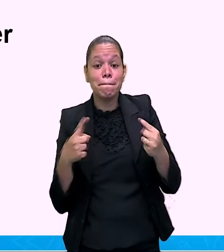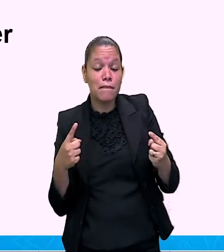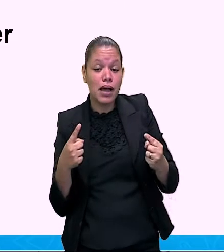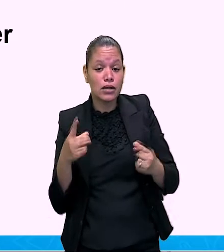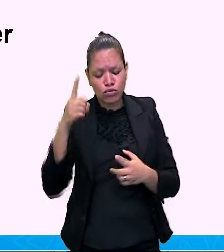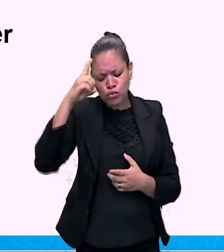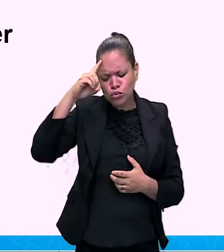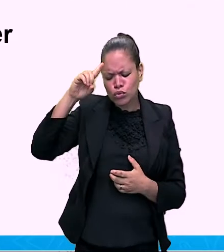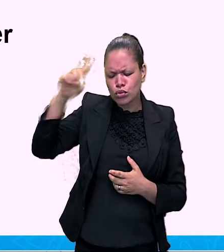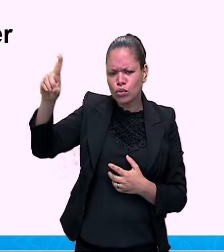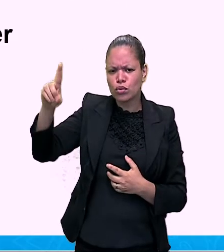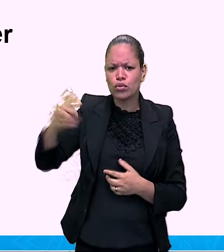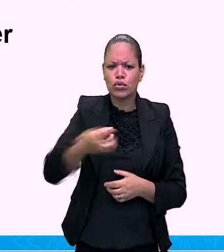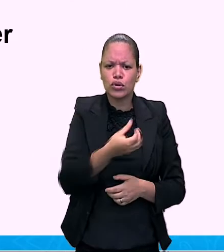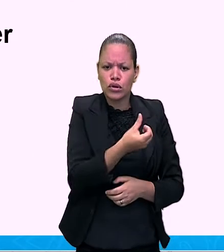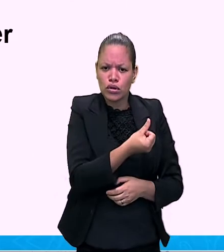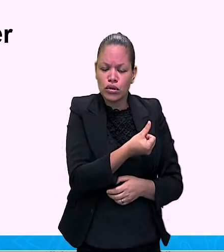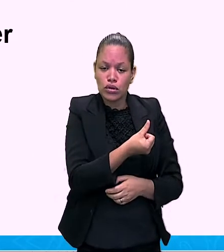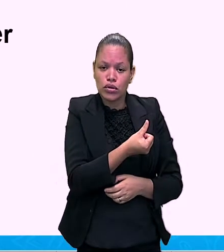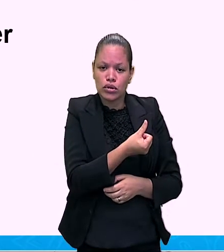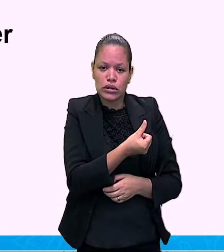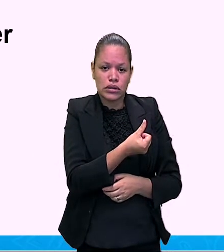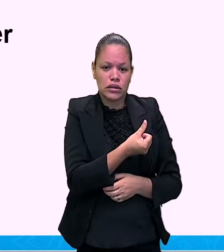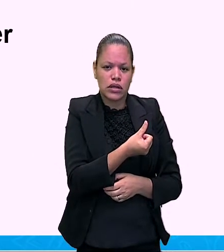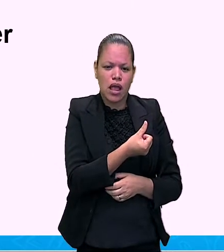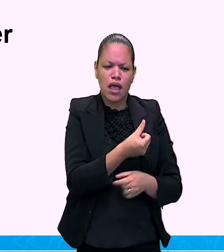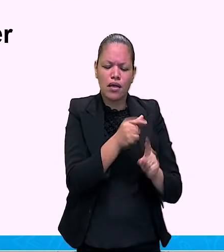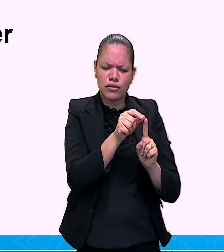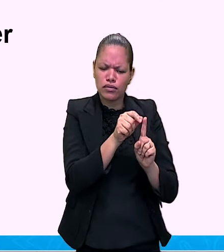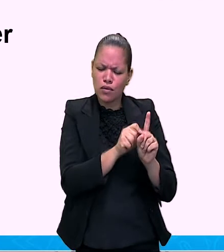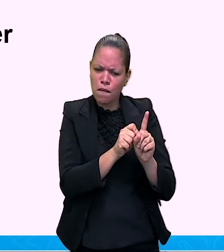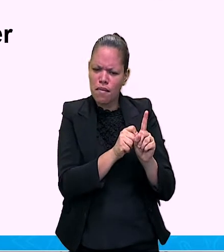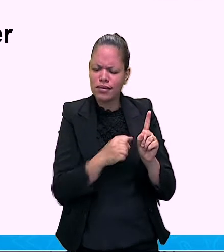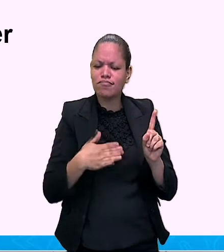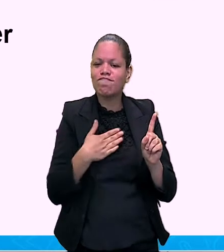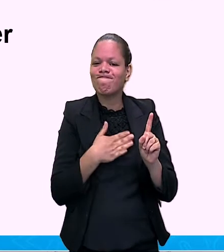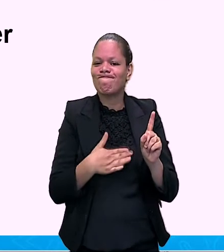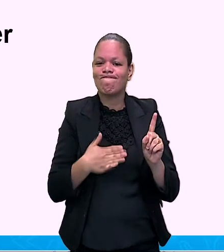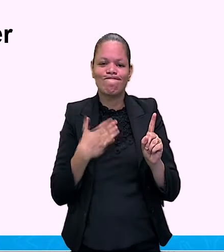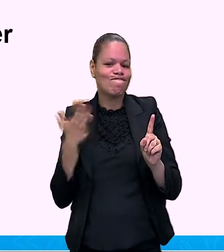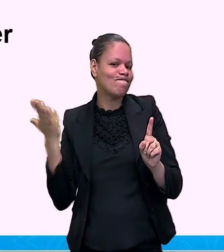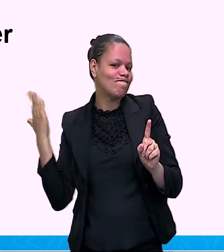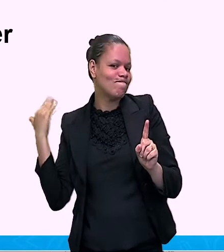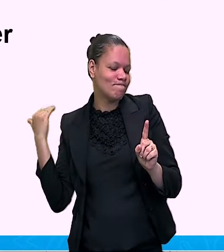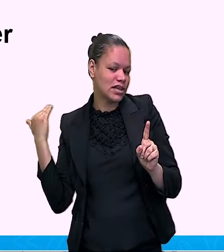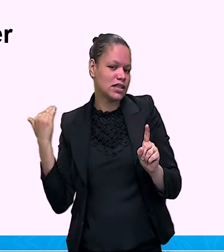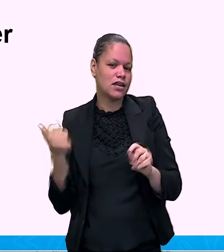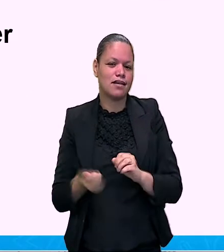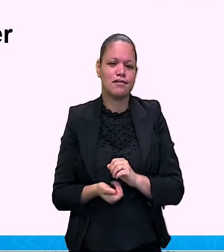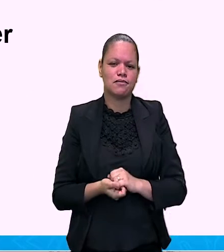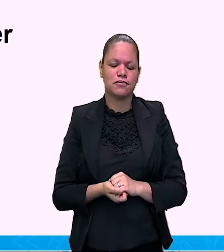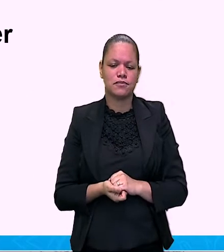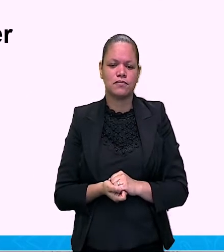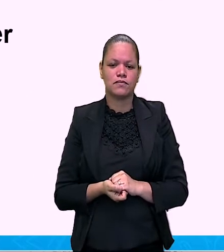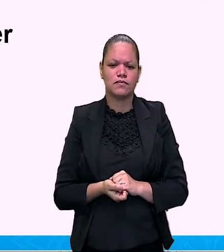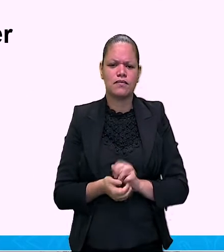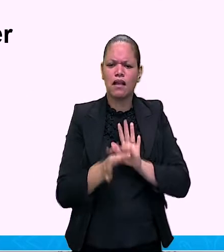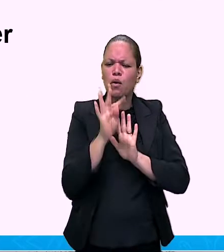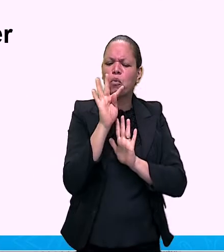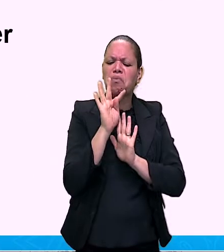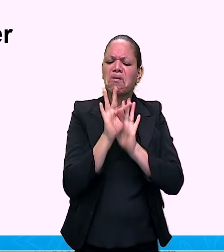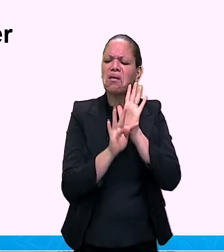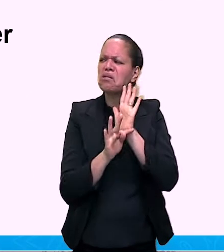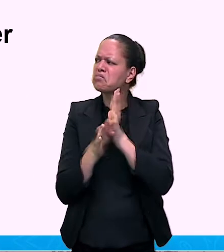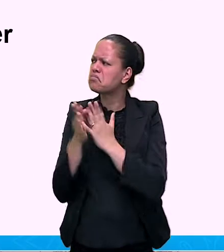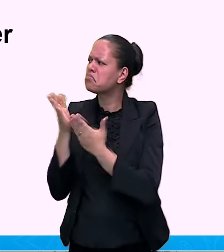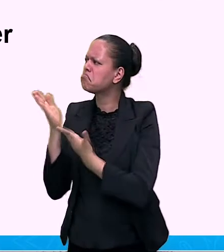agosto do ano passado. Segundo o texto, a síndrome se dá em